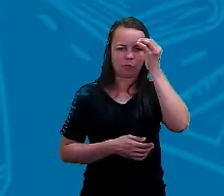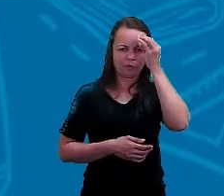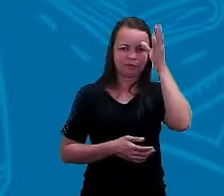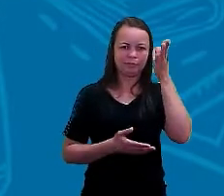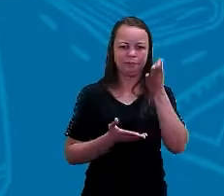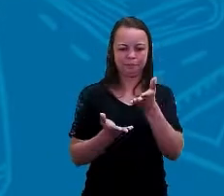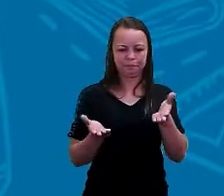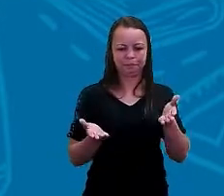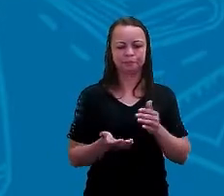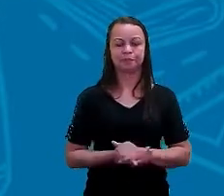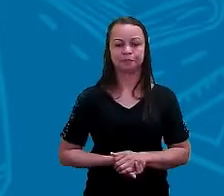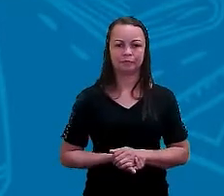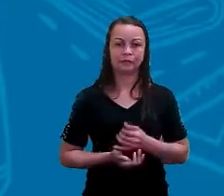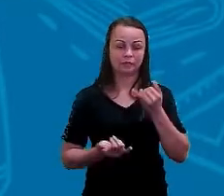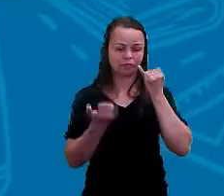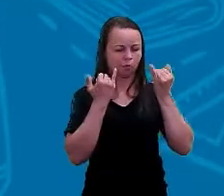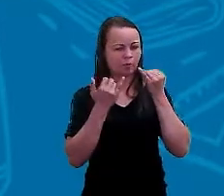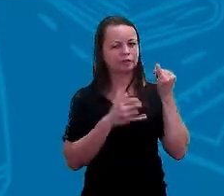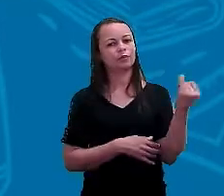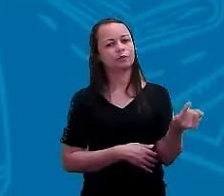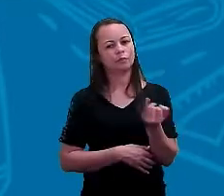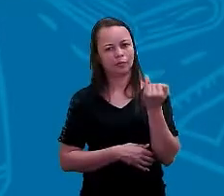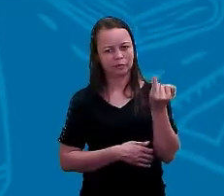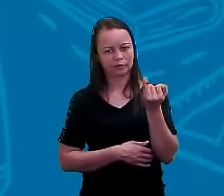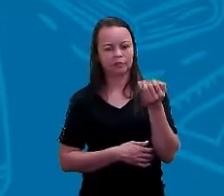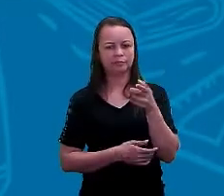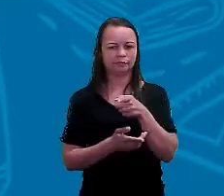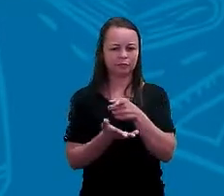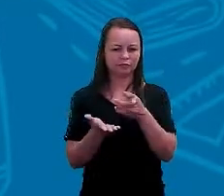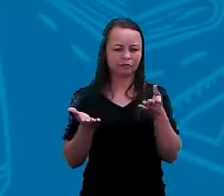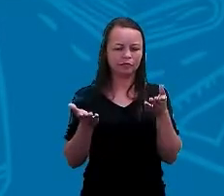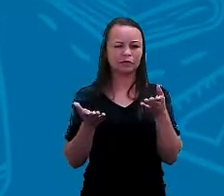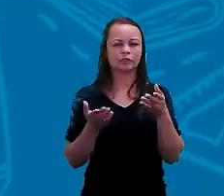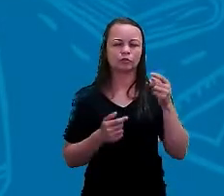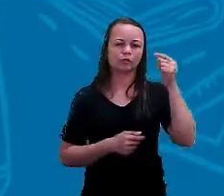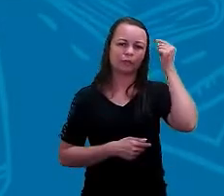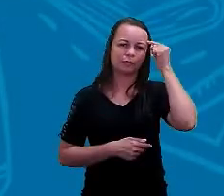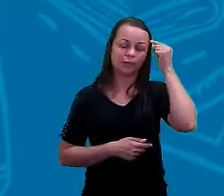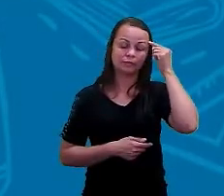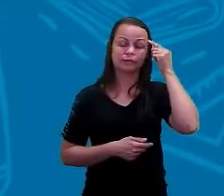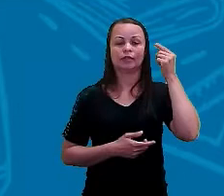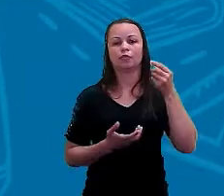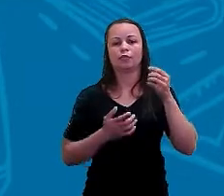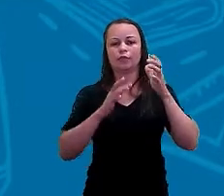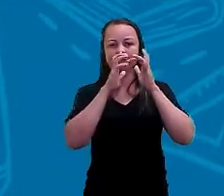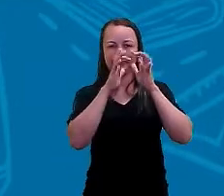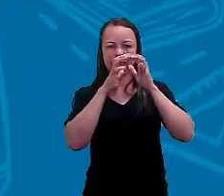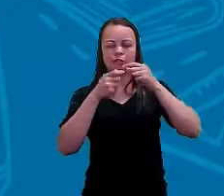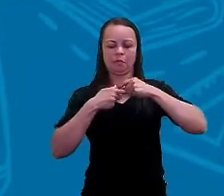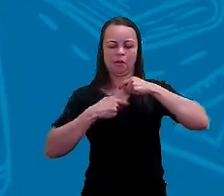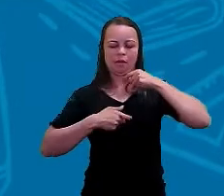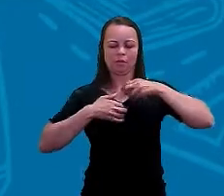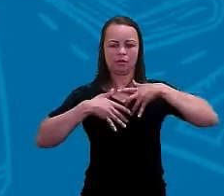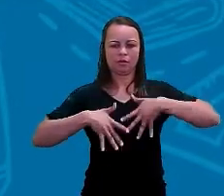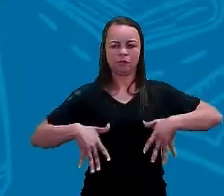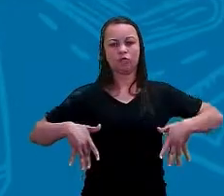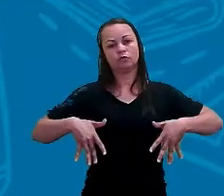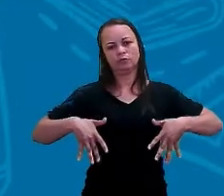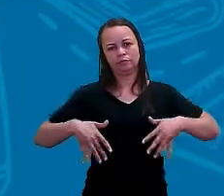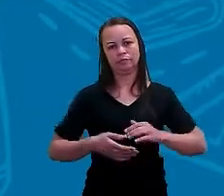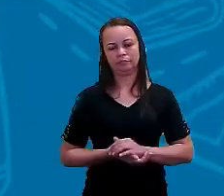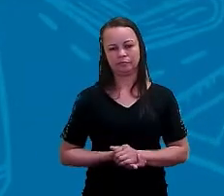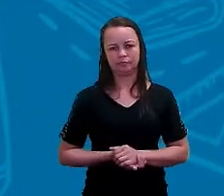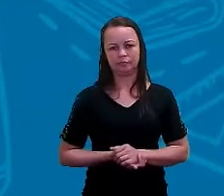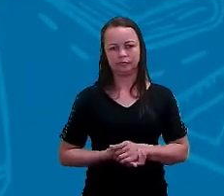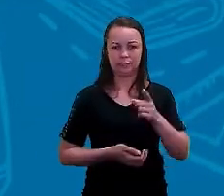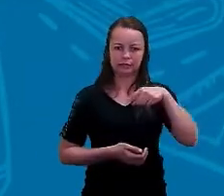essas informações porque são muito, mas muito importantes quando a gente pensa em sistema nervoso. Não deixa de